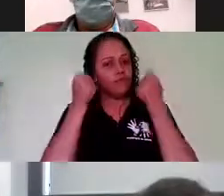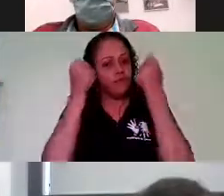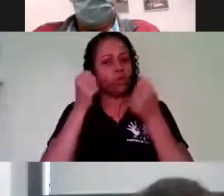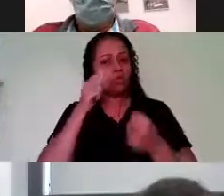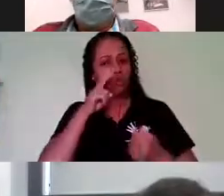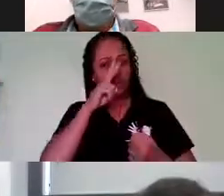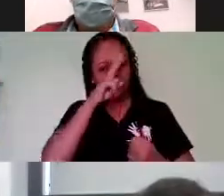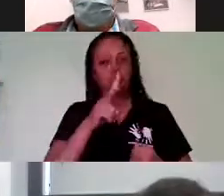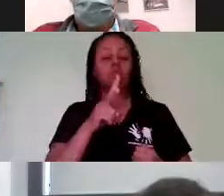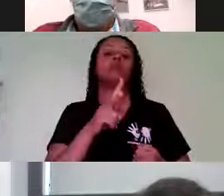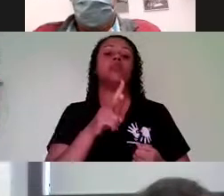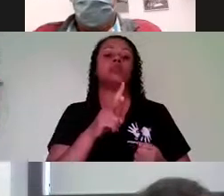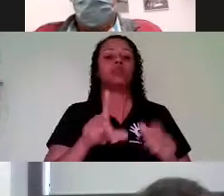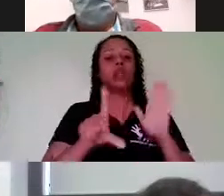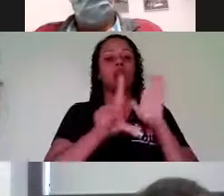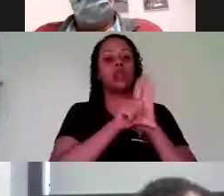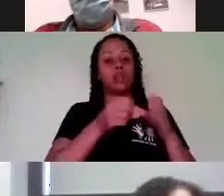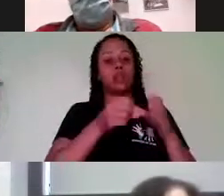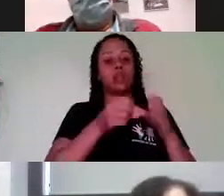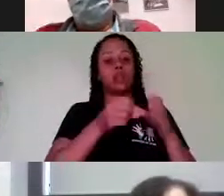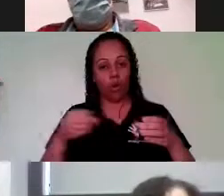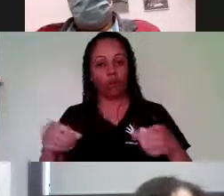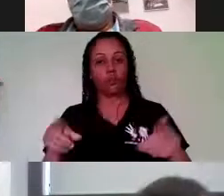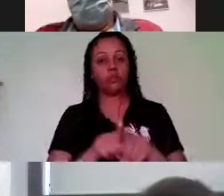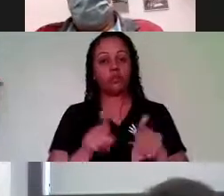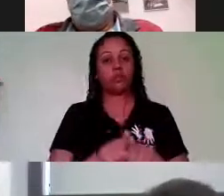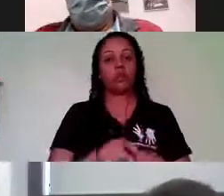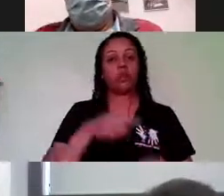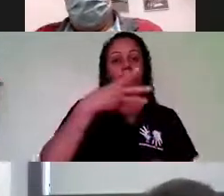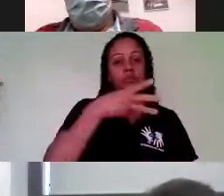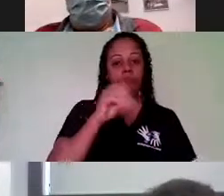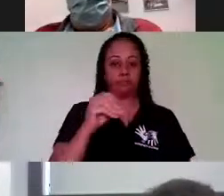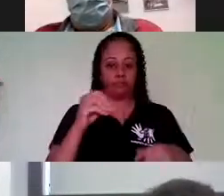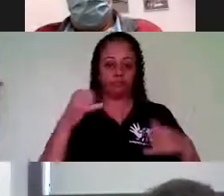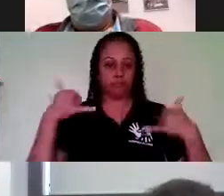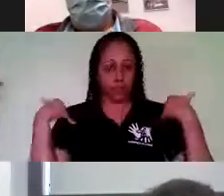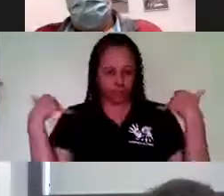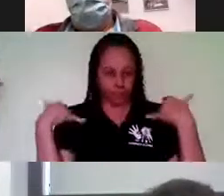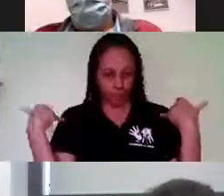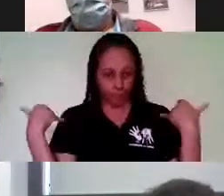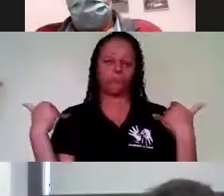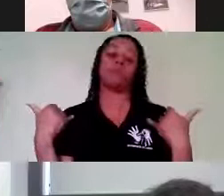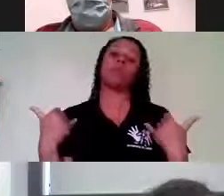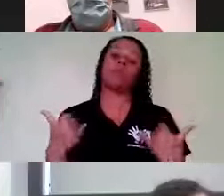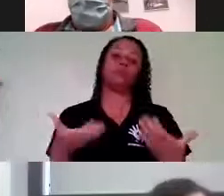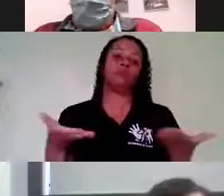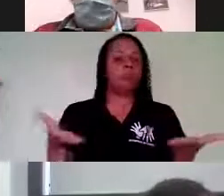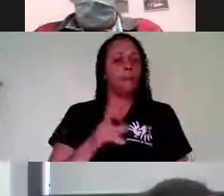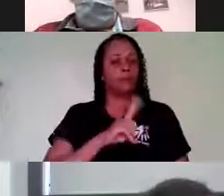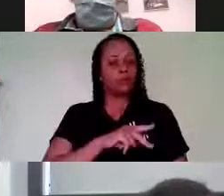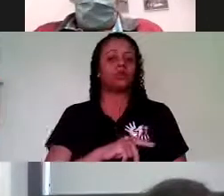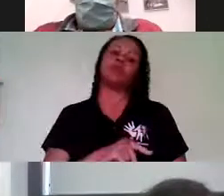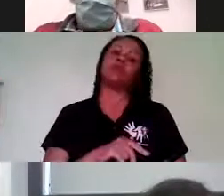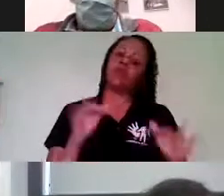seu 30º aniversário. Tá? Então, gente, uma boa reunião para todas. Eu, particularmente, estou muito satisfeito por